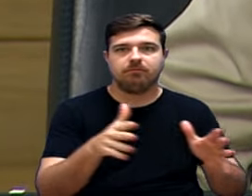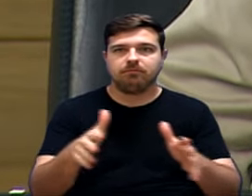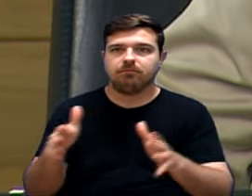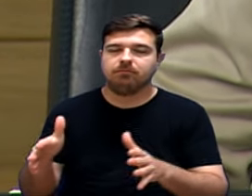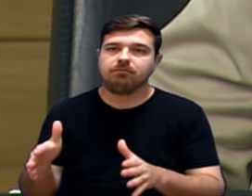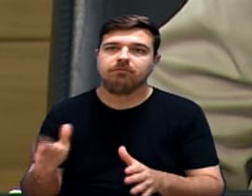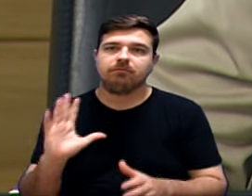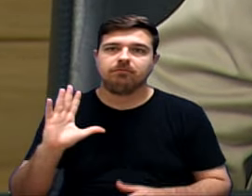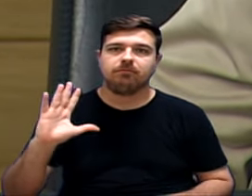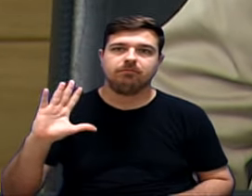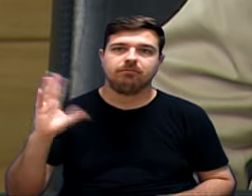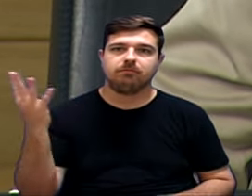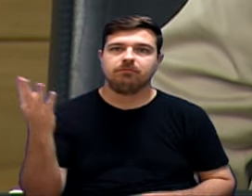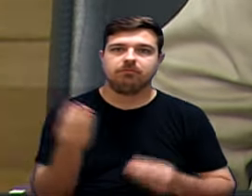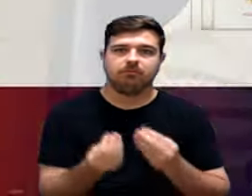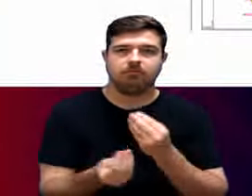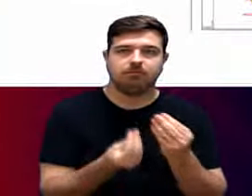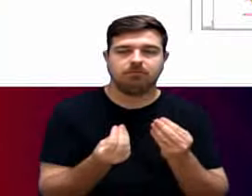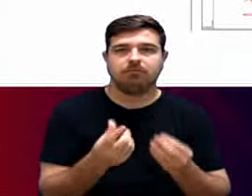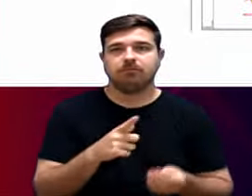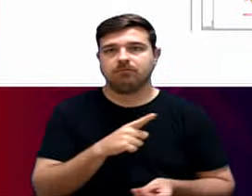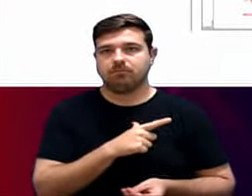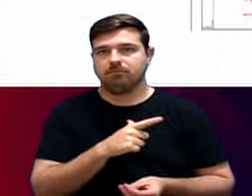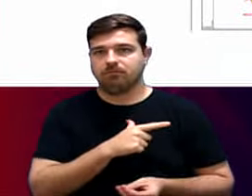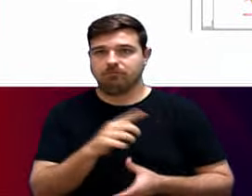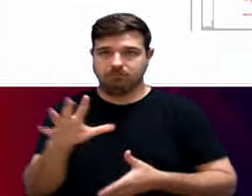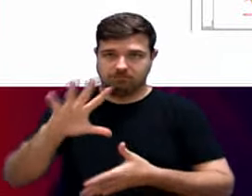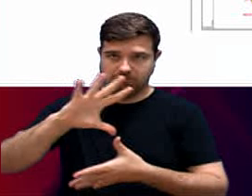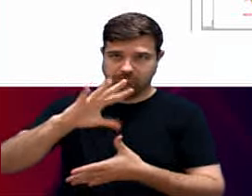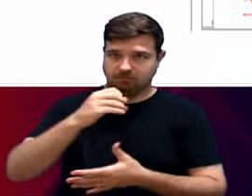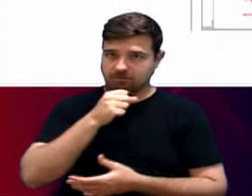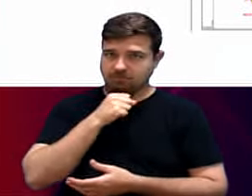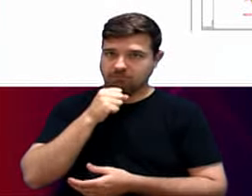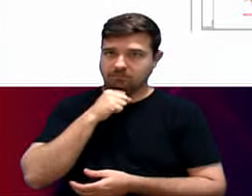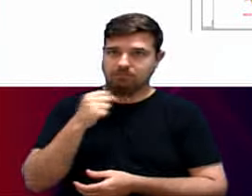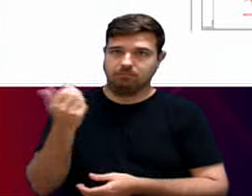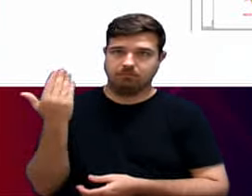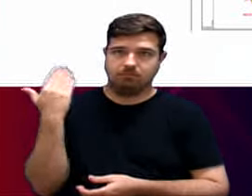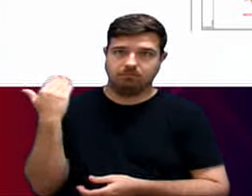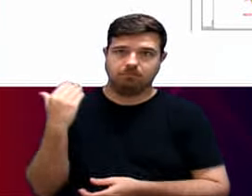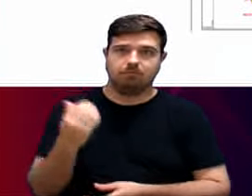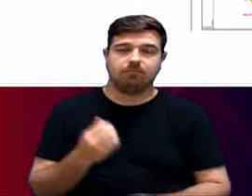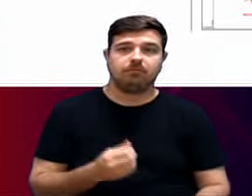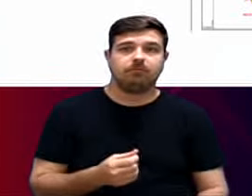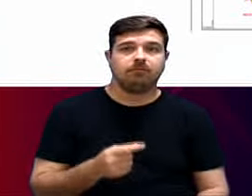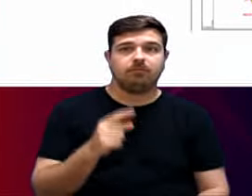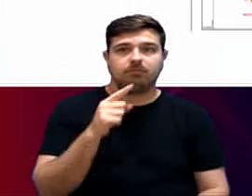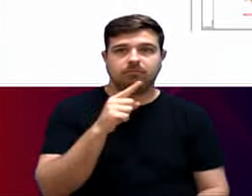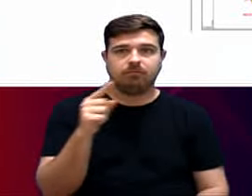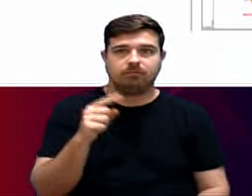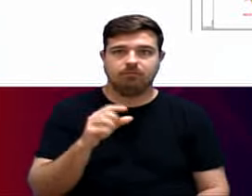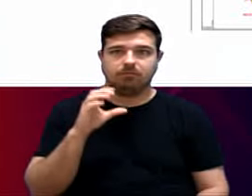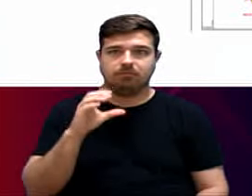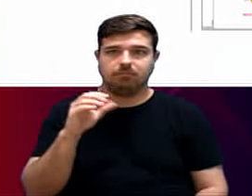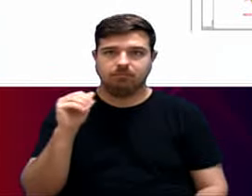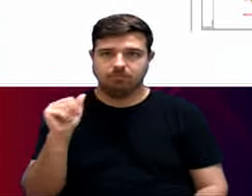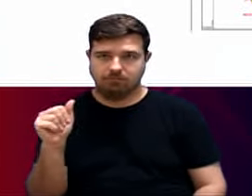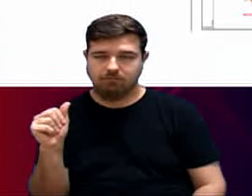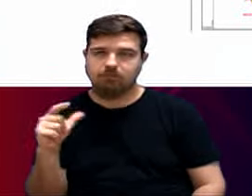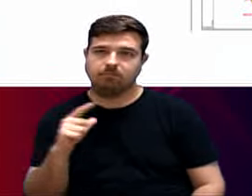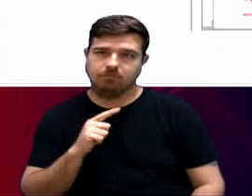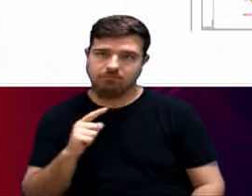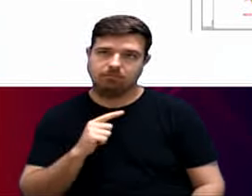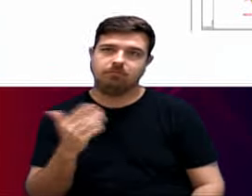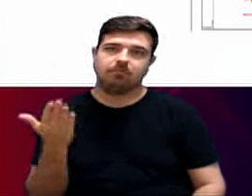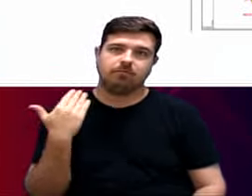acontecer aí nós tínhamos no mapa antigo uma zca que era eh então